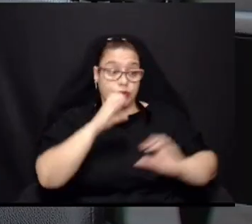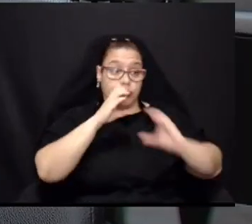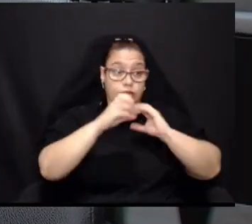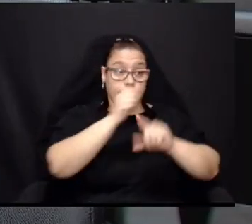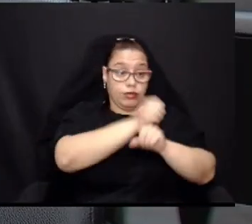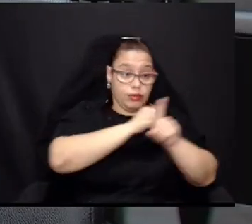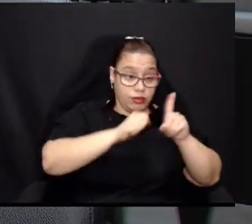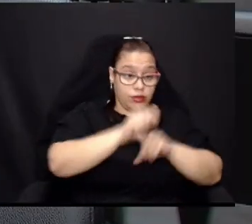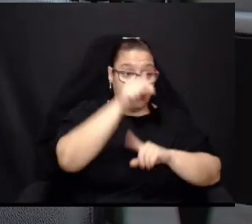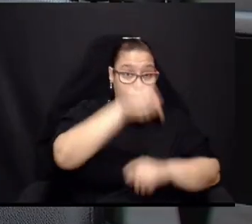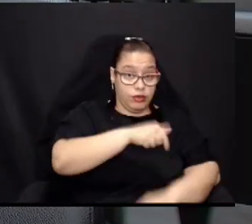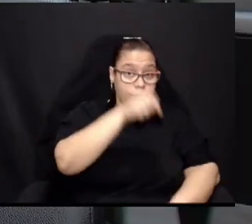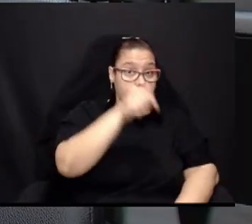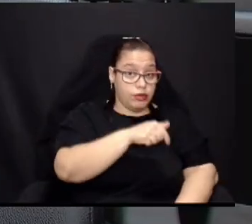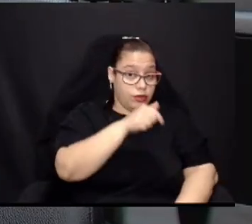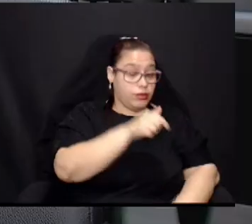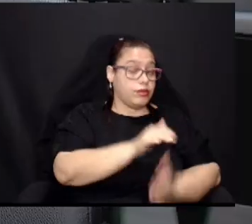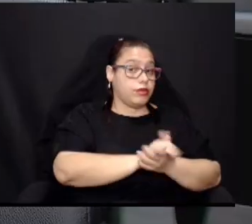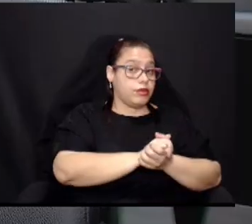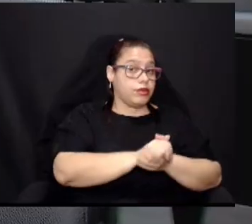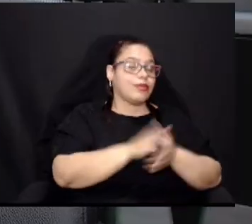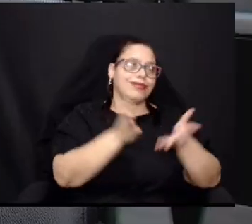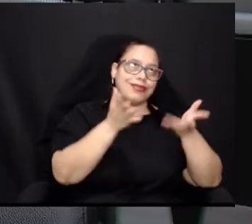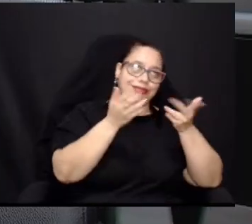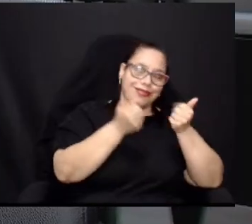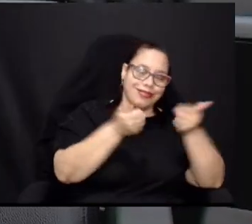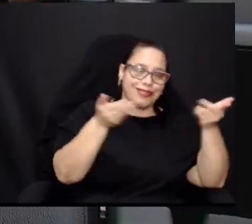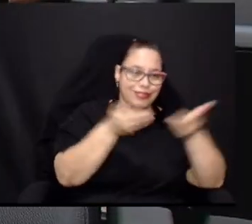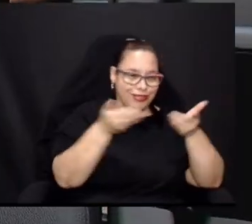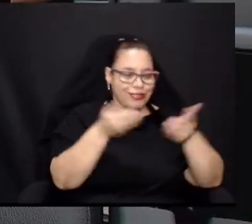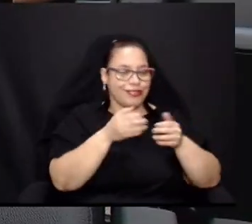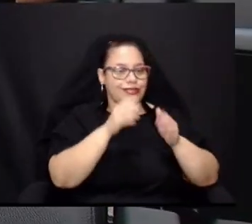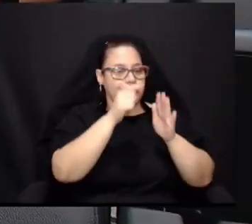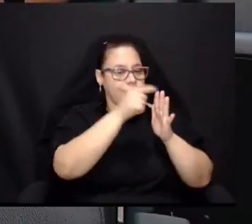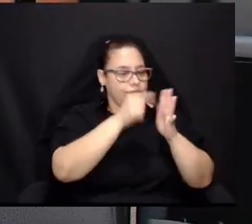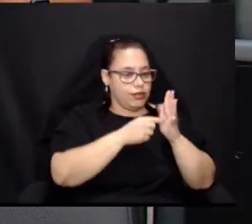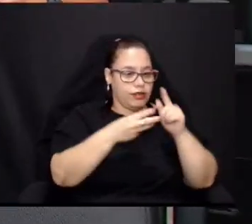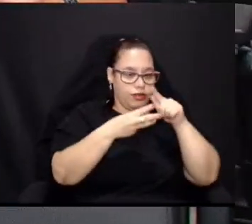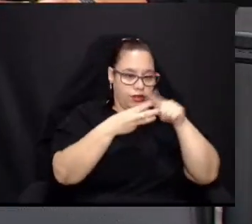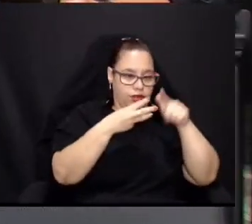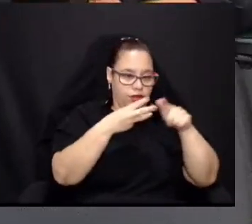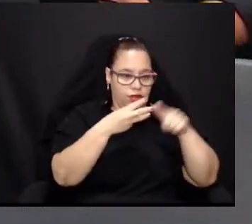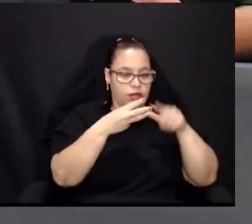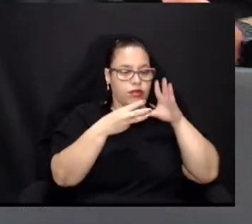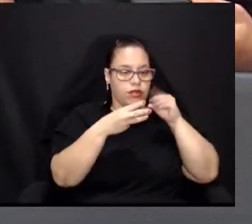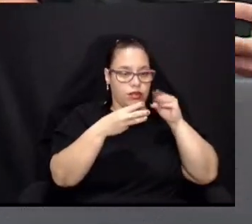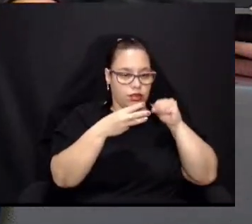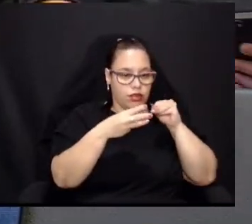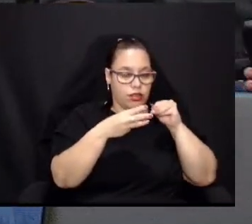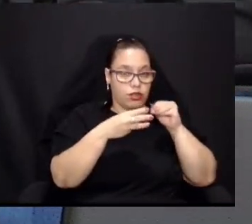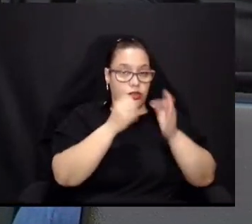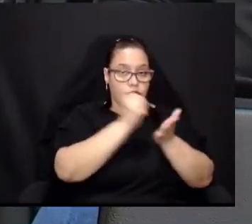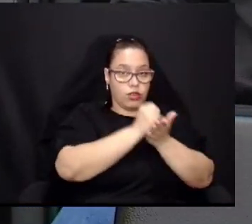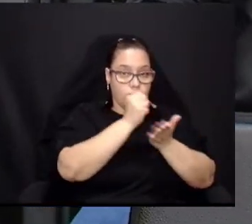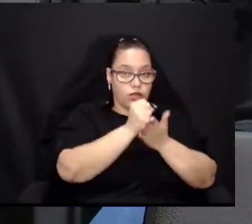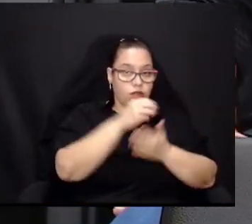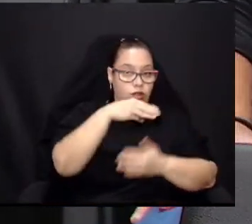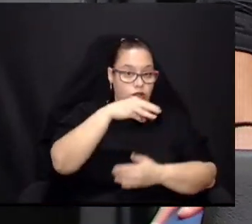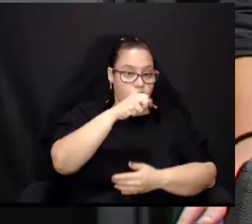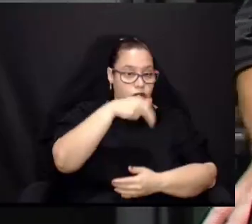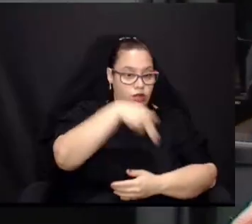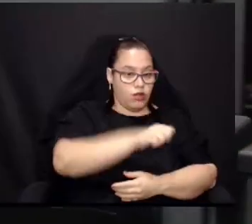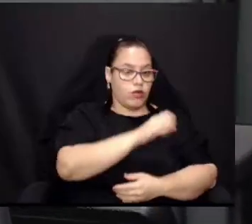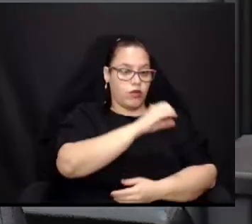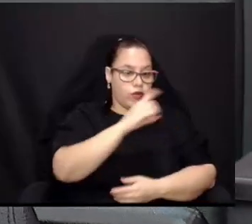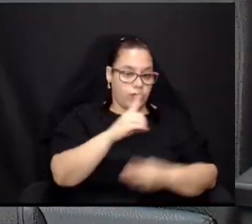casa. Então vamos lá, hoje nós somos compostos por 3 funcionários efetivos da casa, eu, Moana, né, como coordenadora, a Elis